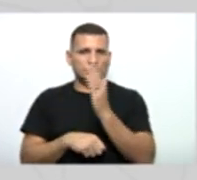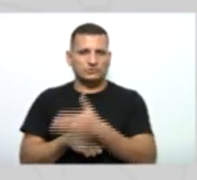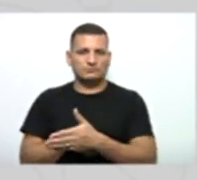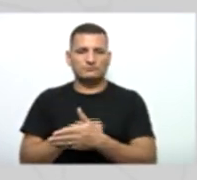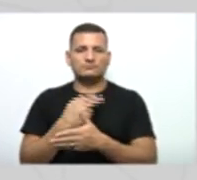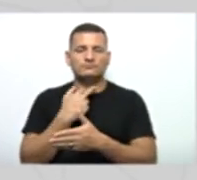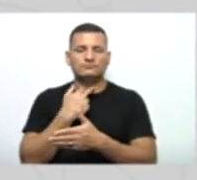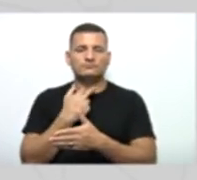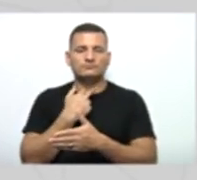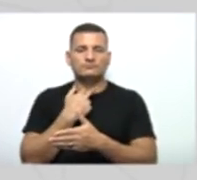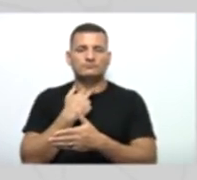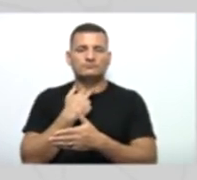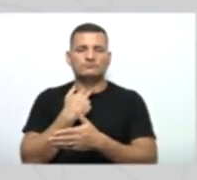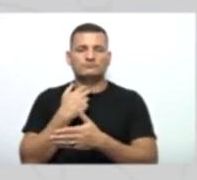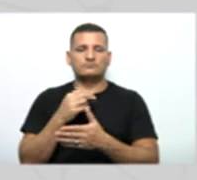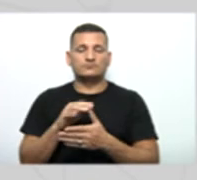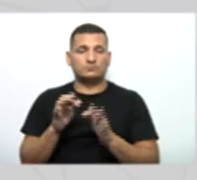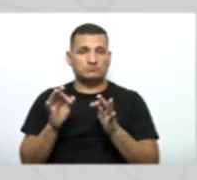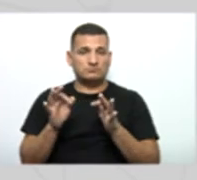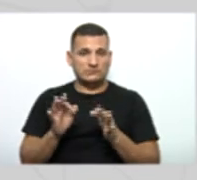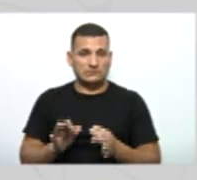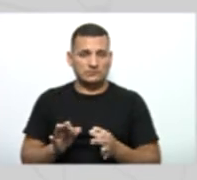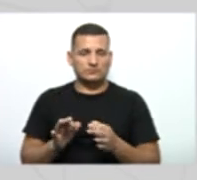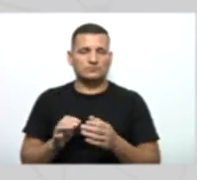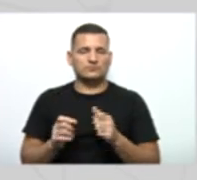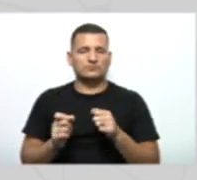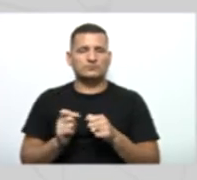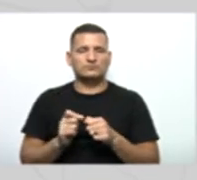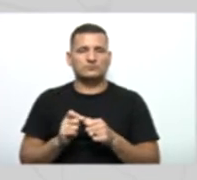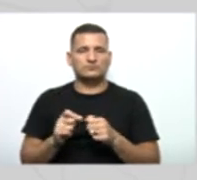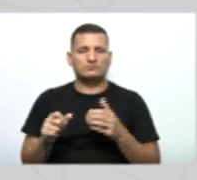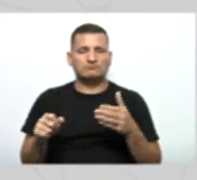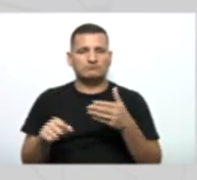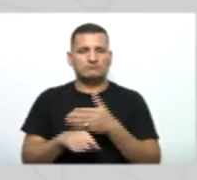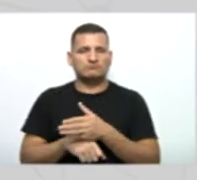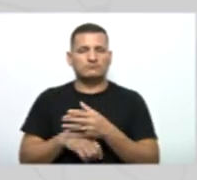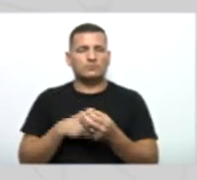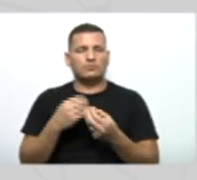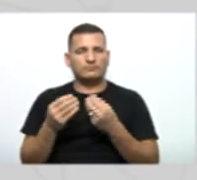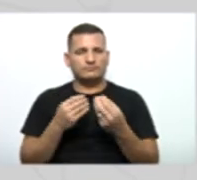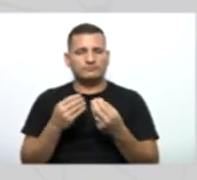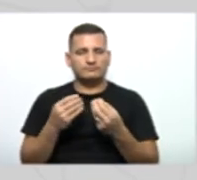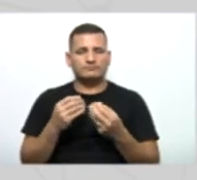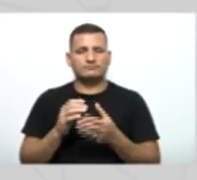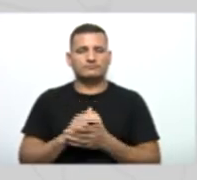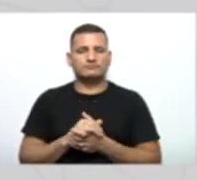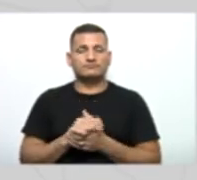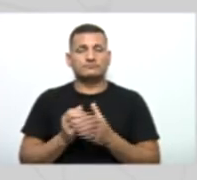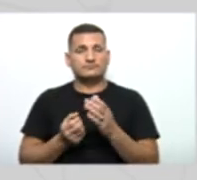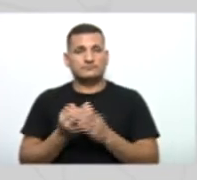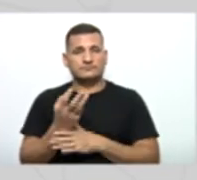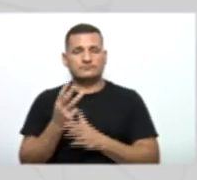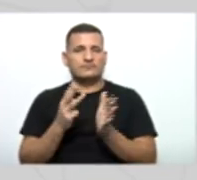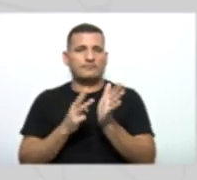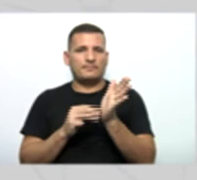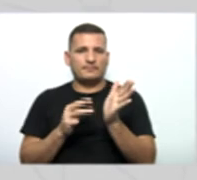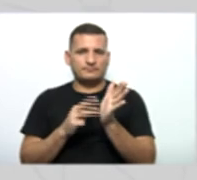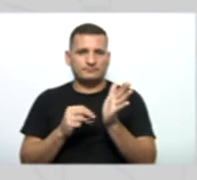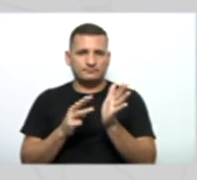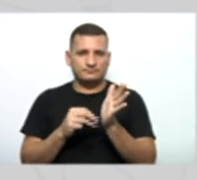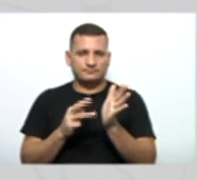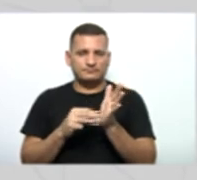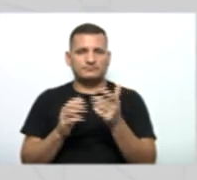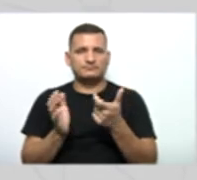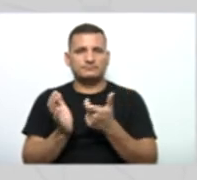forma. Então, a forma correta de fazer esse acesso seria como? Seria criando o método de classe que nós